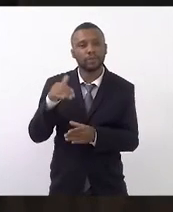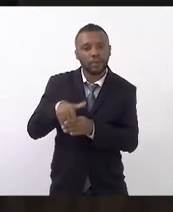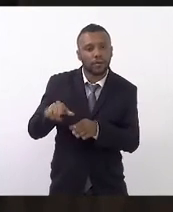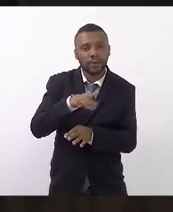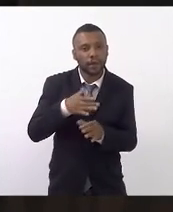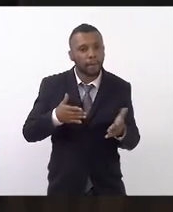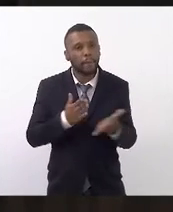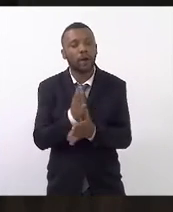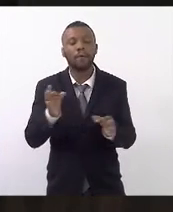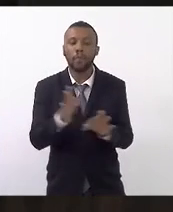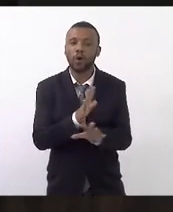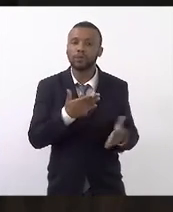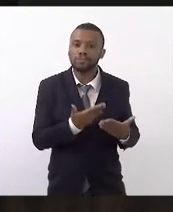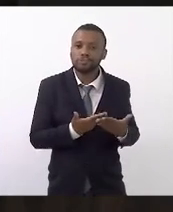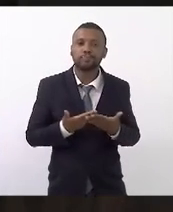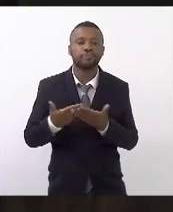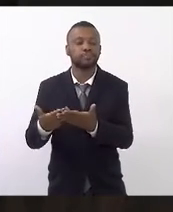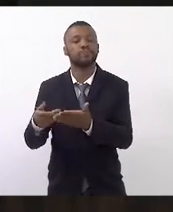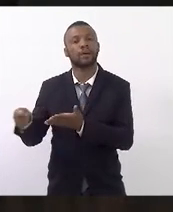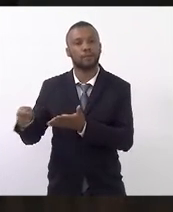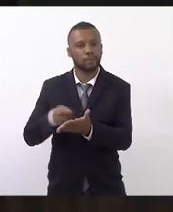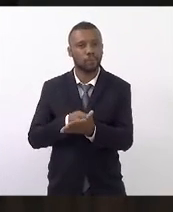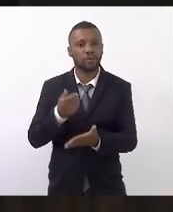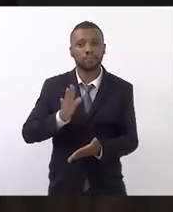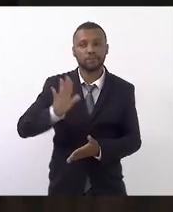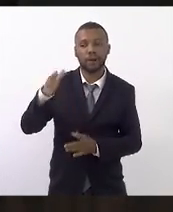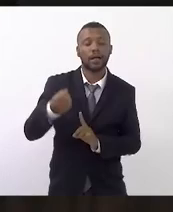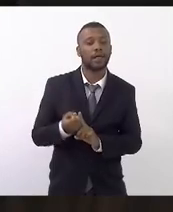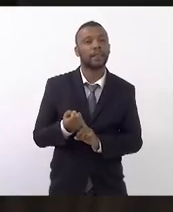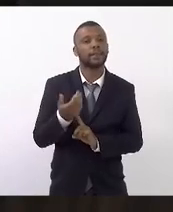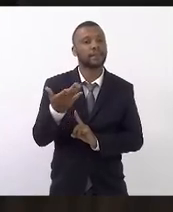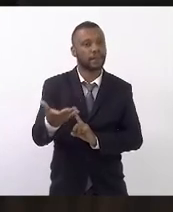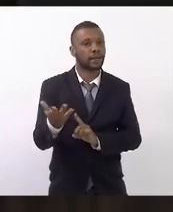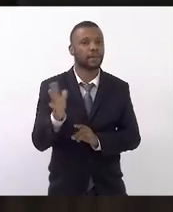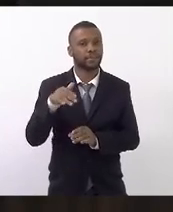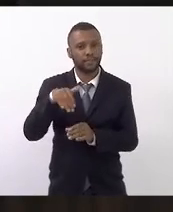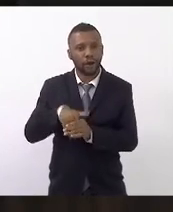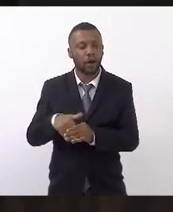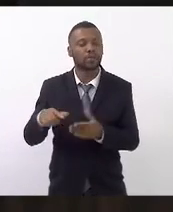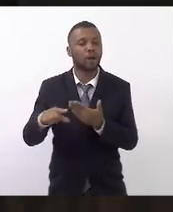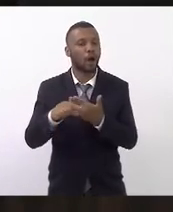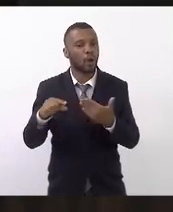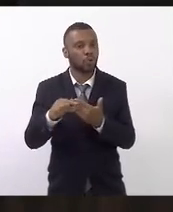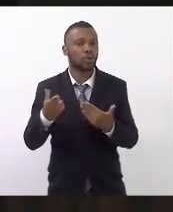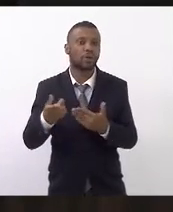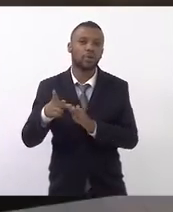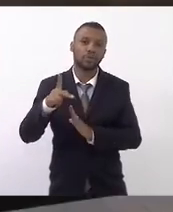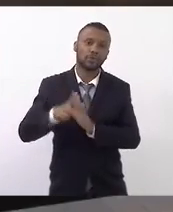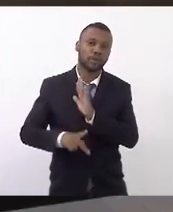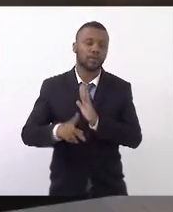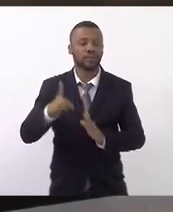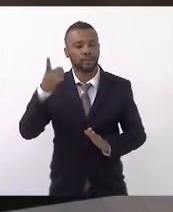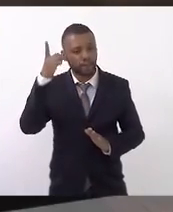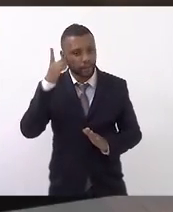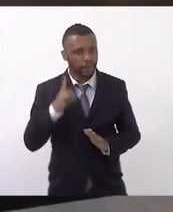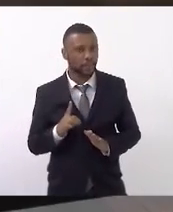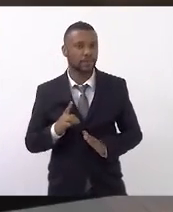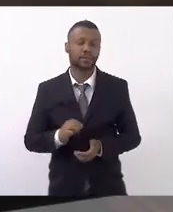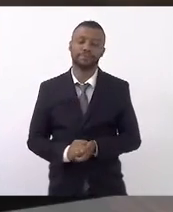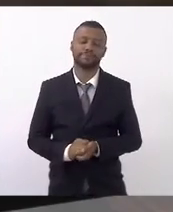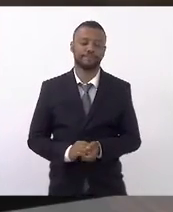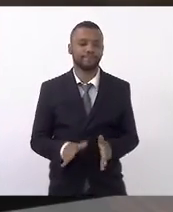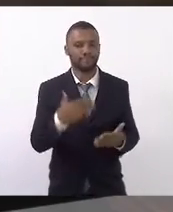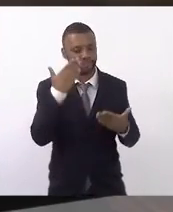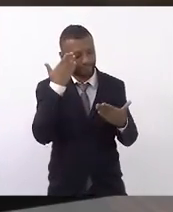estão. Aprovado, vai à promulgação. Para declarar, presidente. Declaração de voto da autora do projeto, Dani Monteiro. Obrigada,